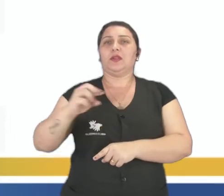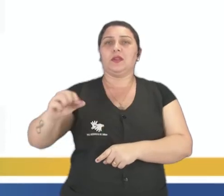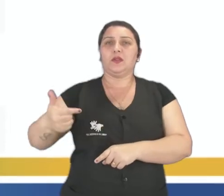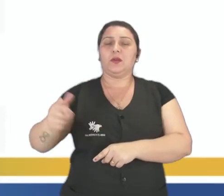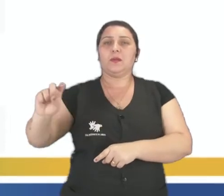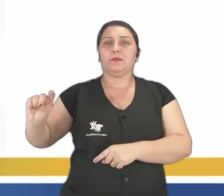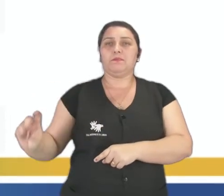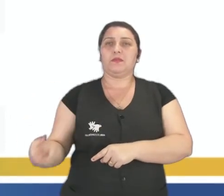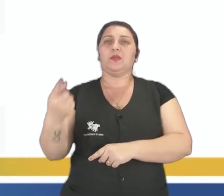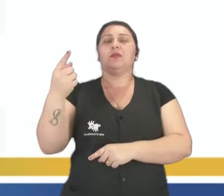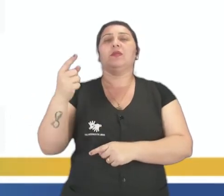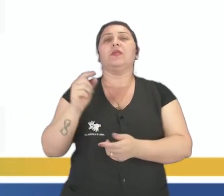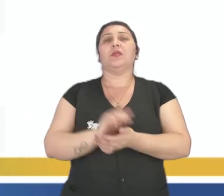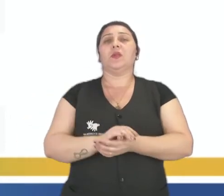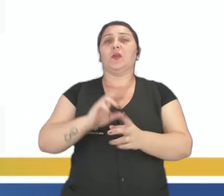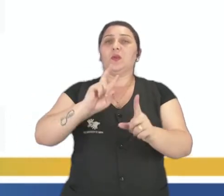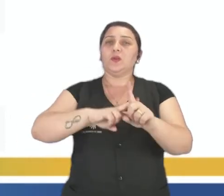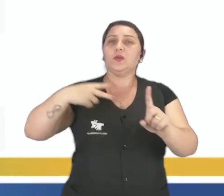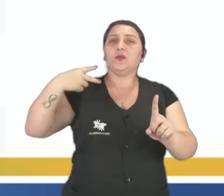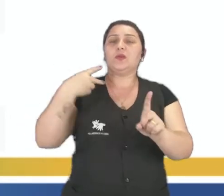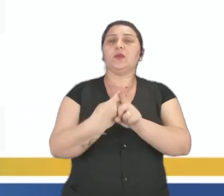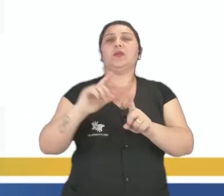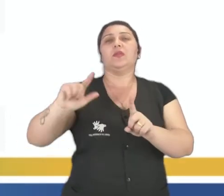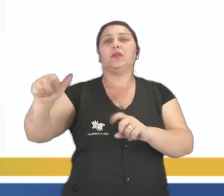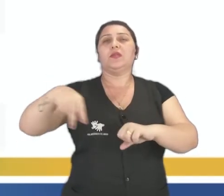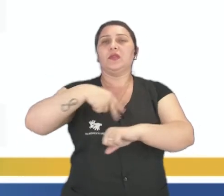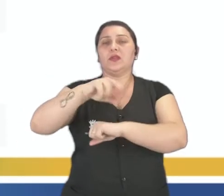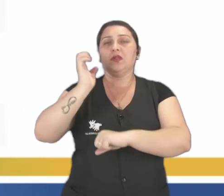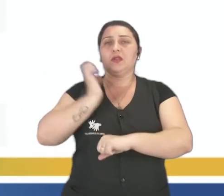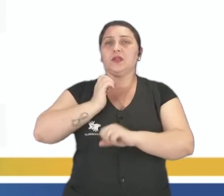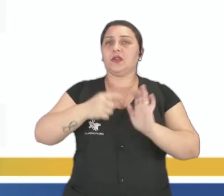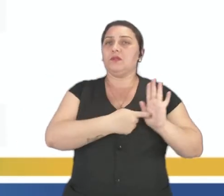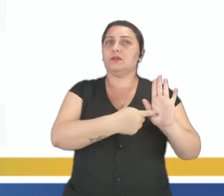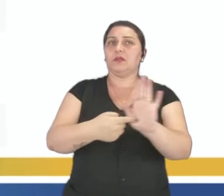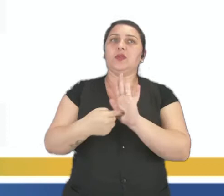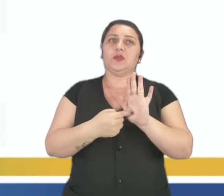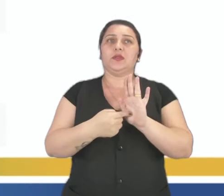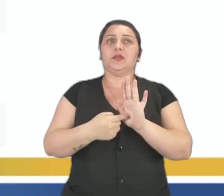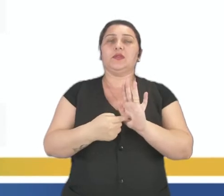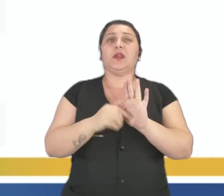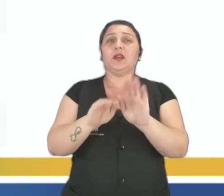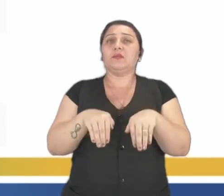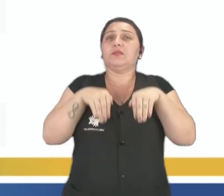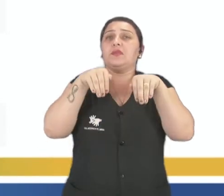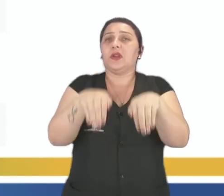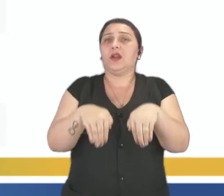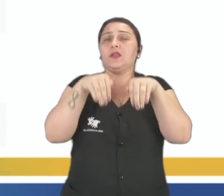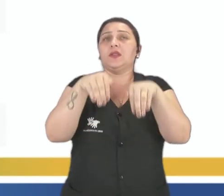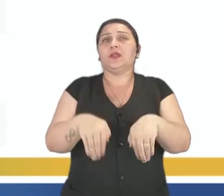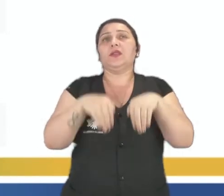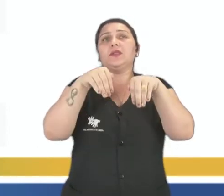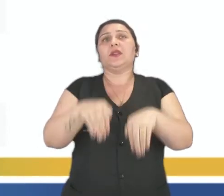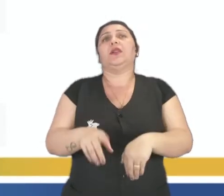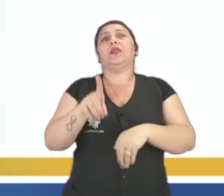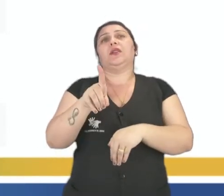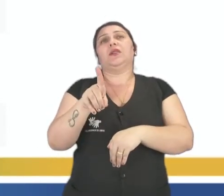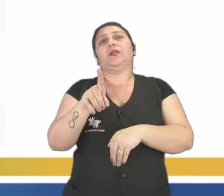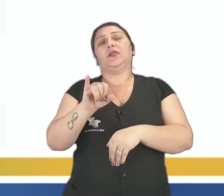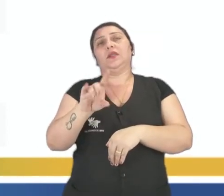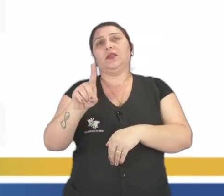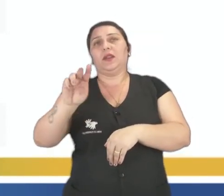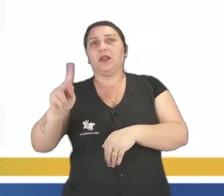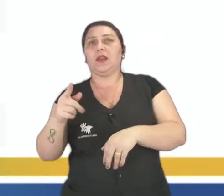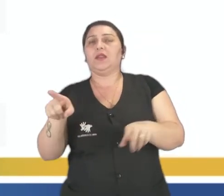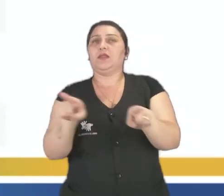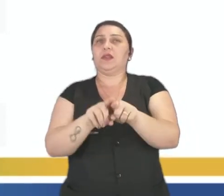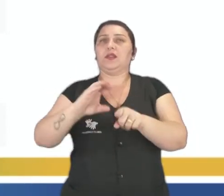esse é o dobro do que as outras nações ricas apresentam. Na Austrália, olha só, IDH também próximo de 1,